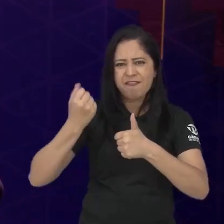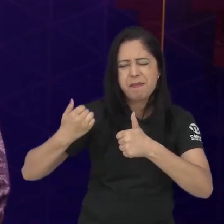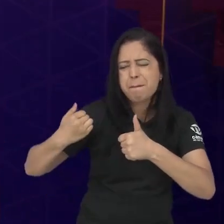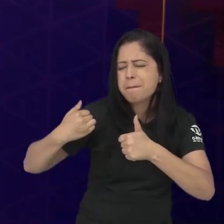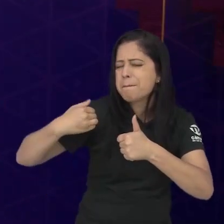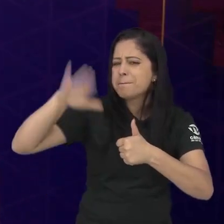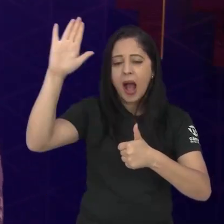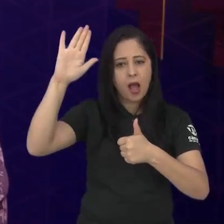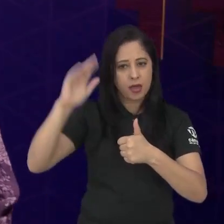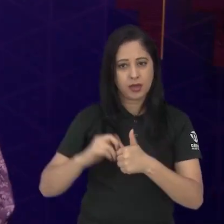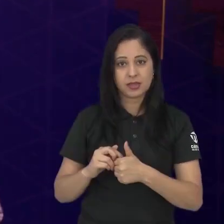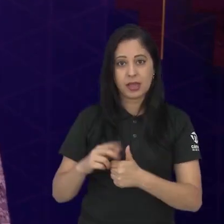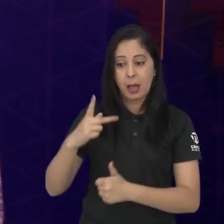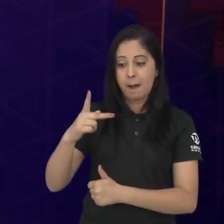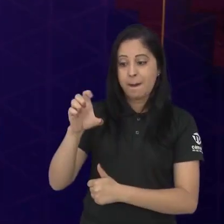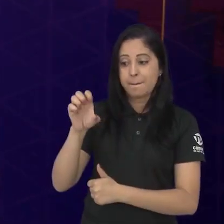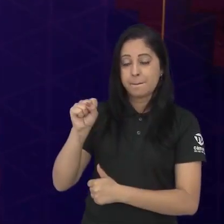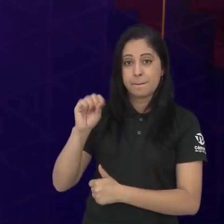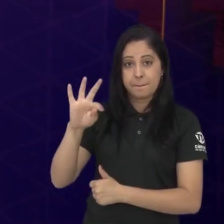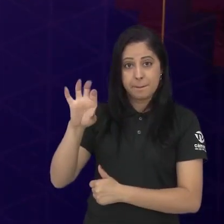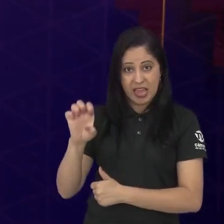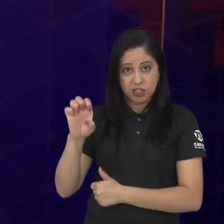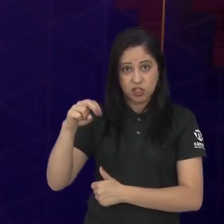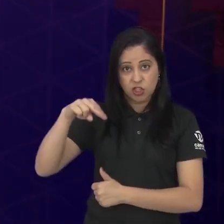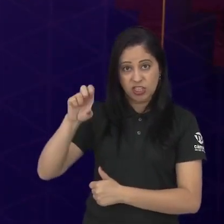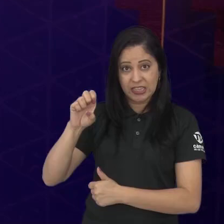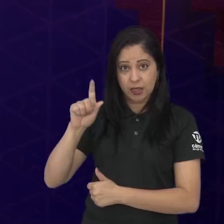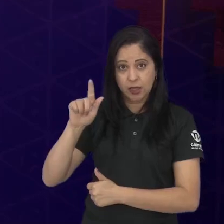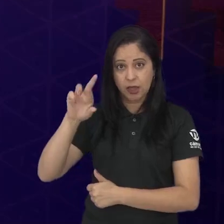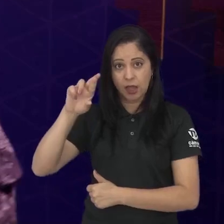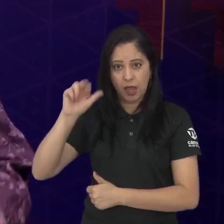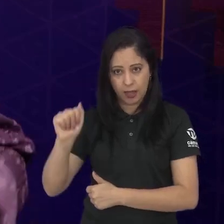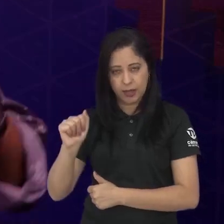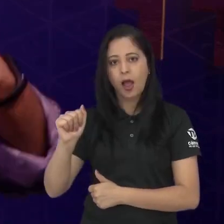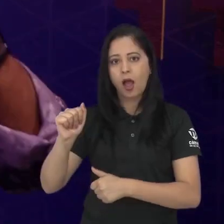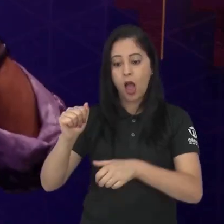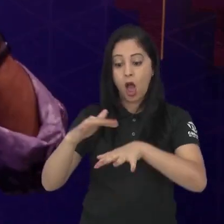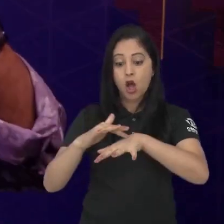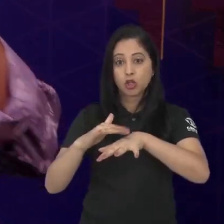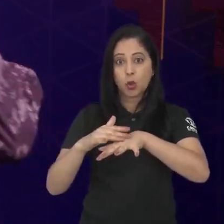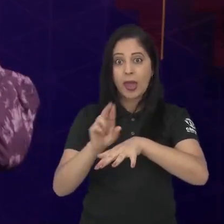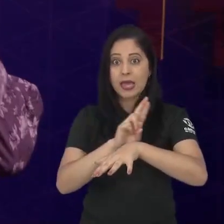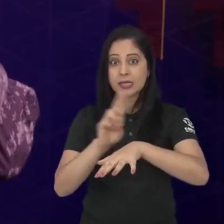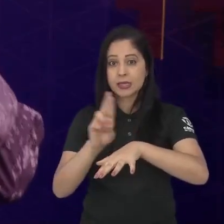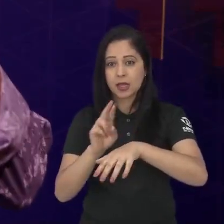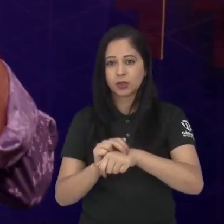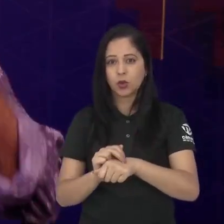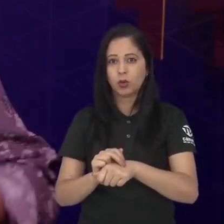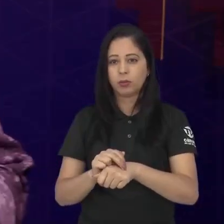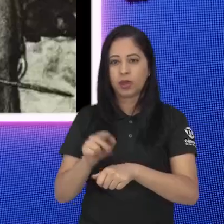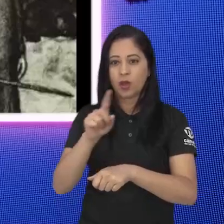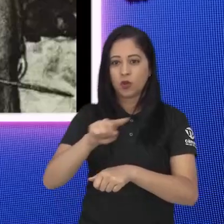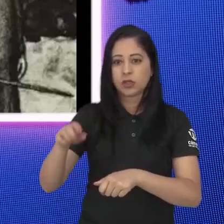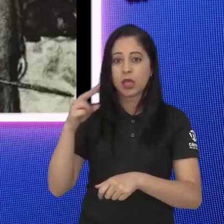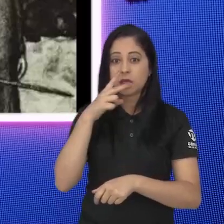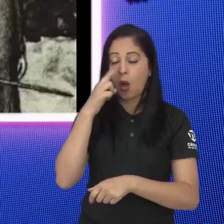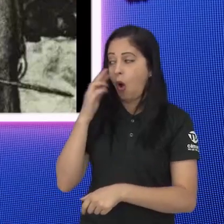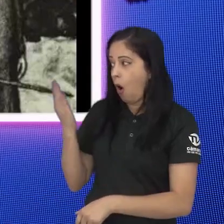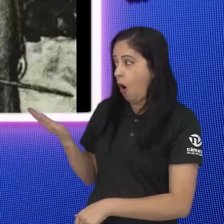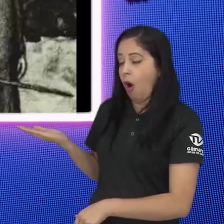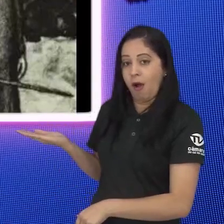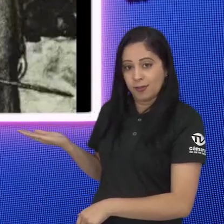Vicky, foi a peste negra. Exatamente. Todo mundo tem na cabeça aquela máscara que parece